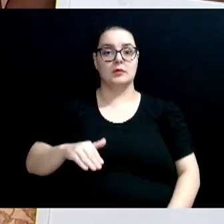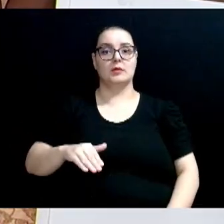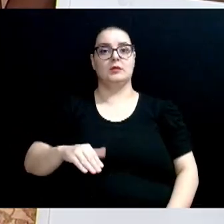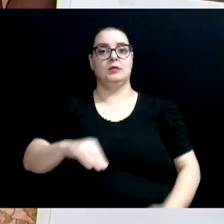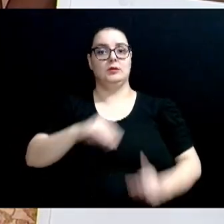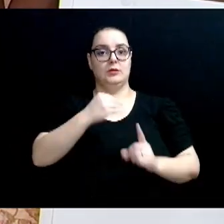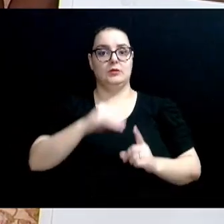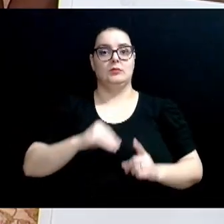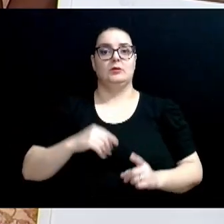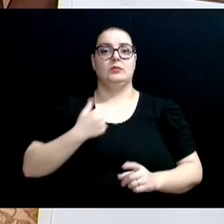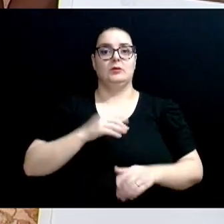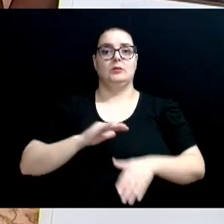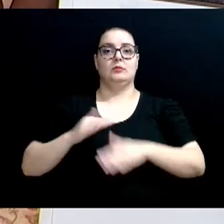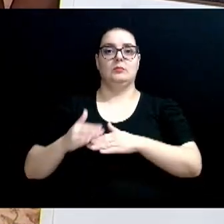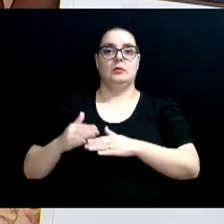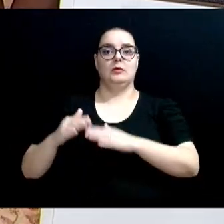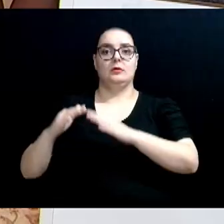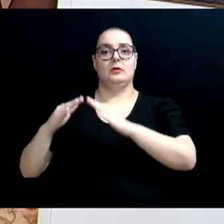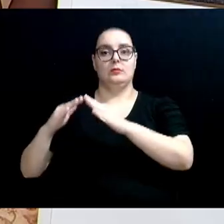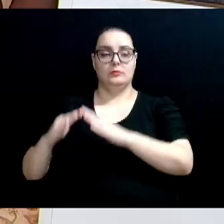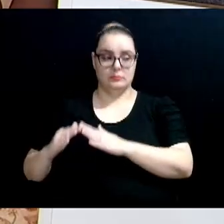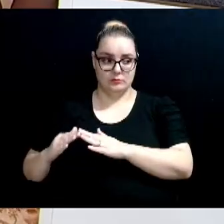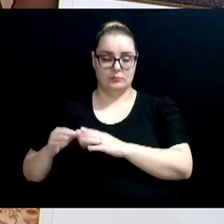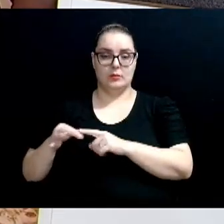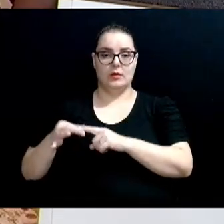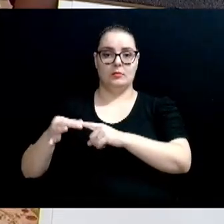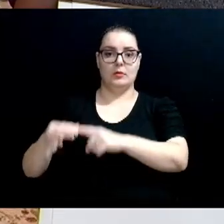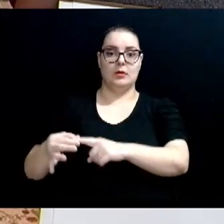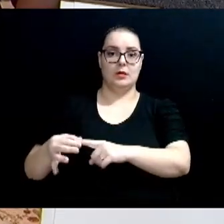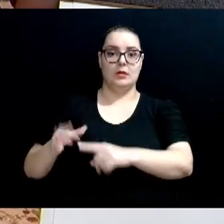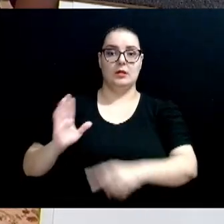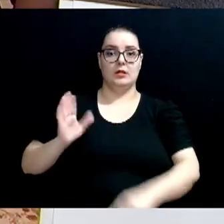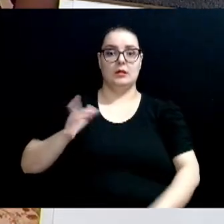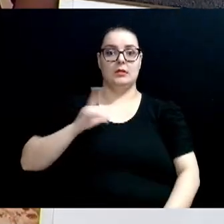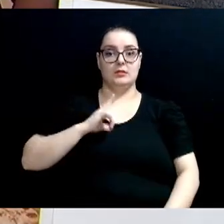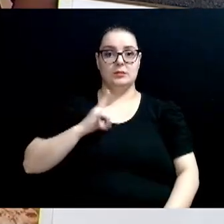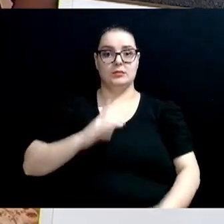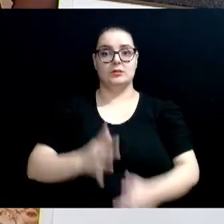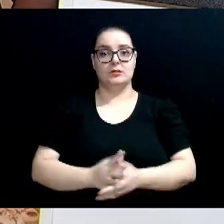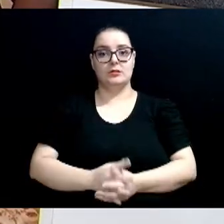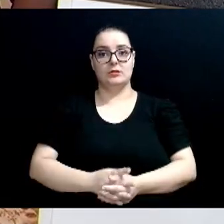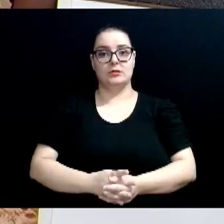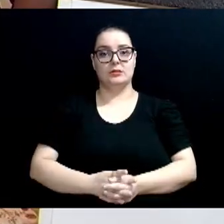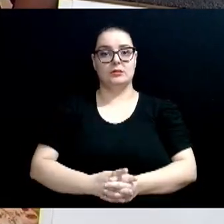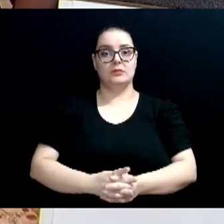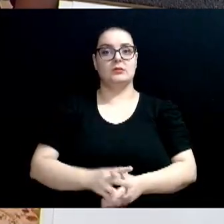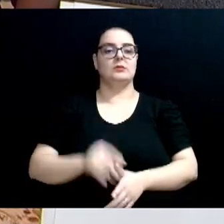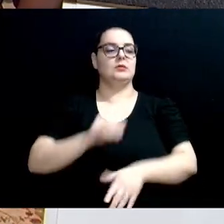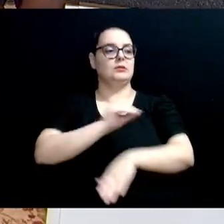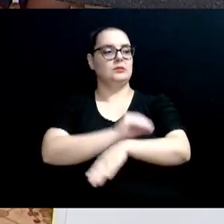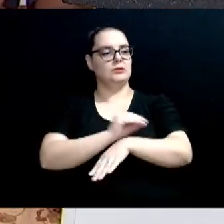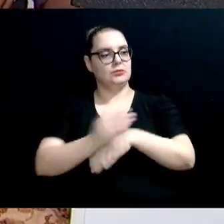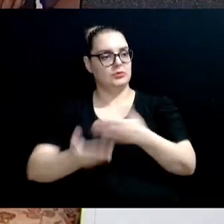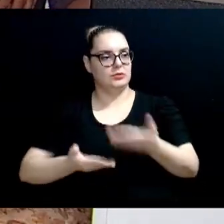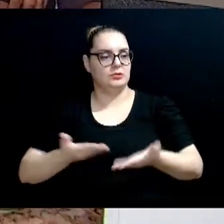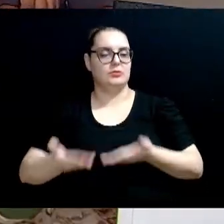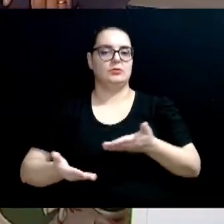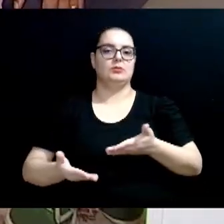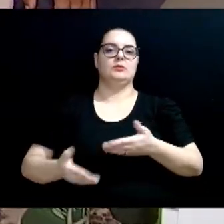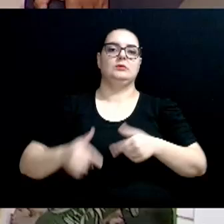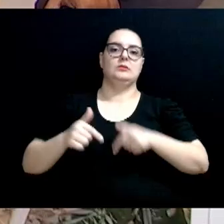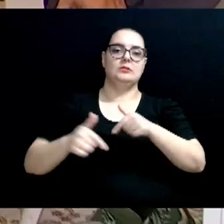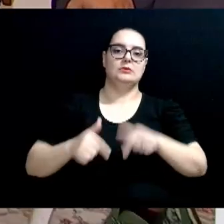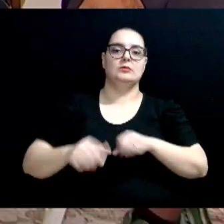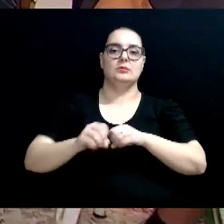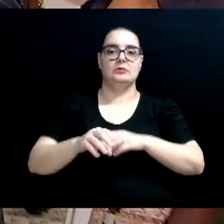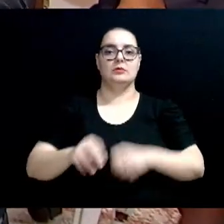mais periférico. E lá a gente já tinha esse cuidado, esse trabalho educativo, recreativo